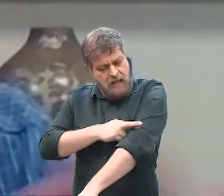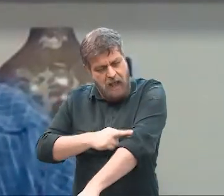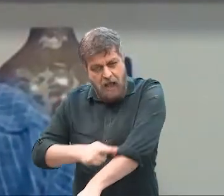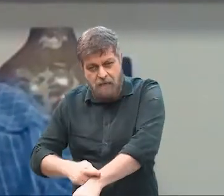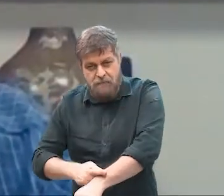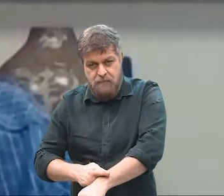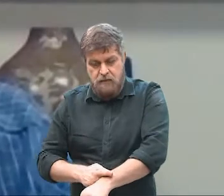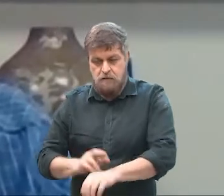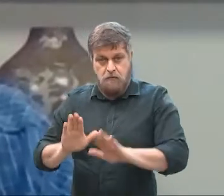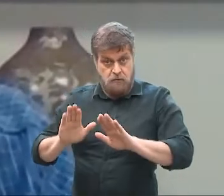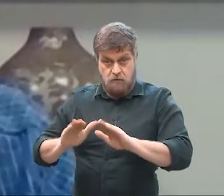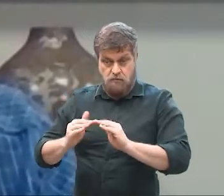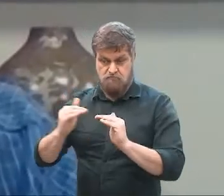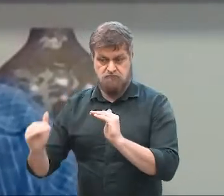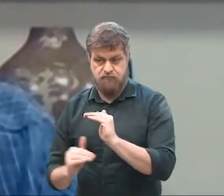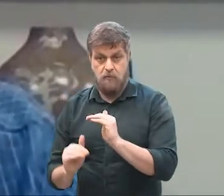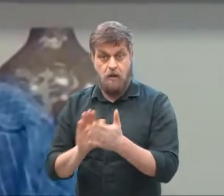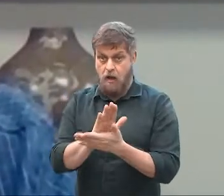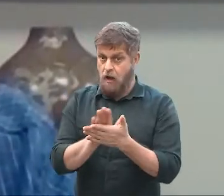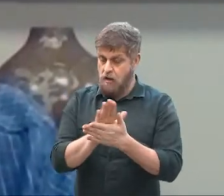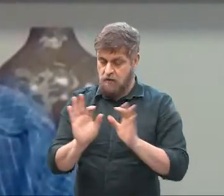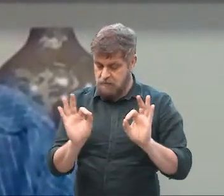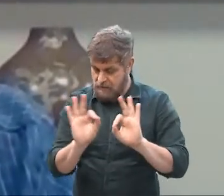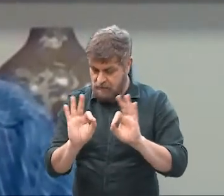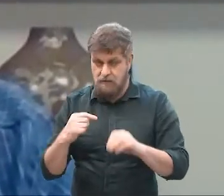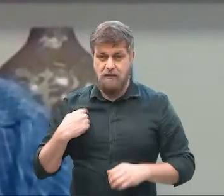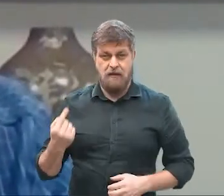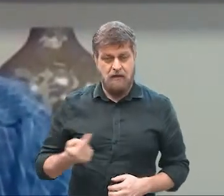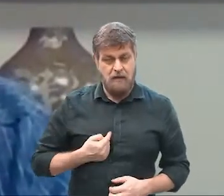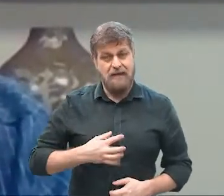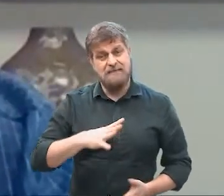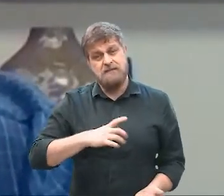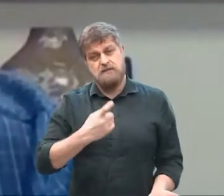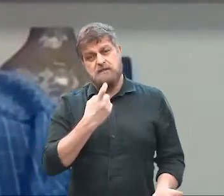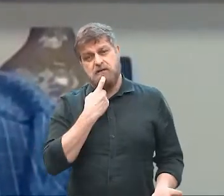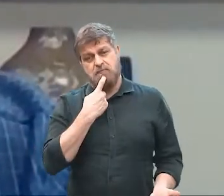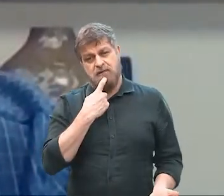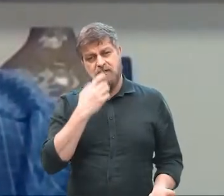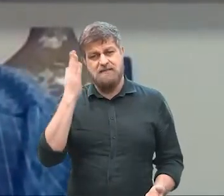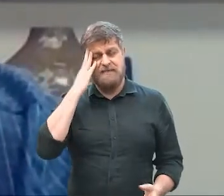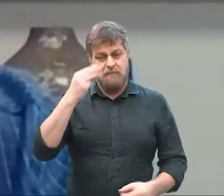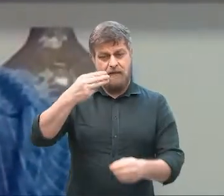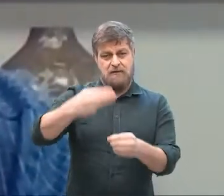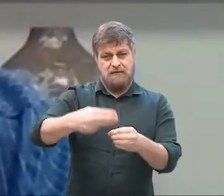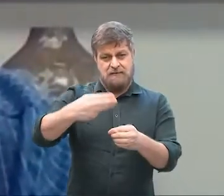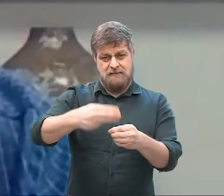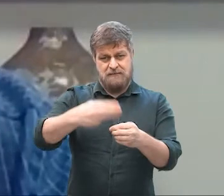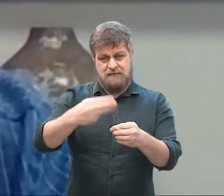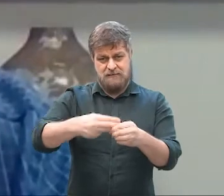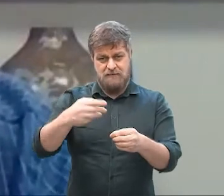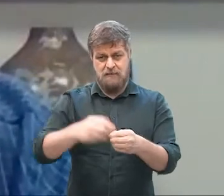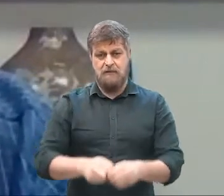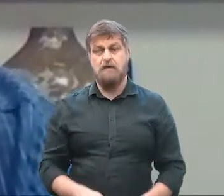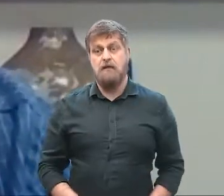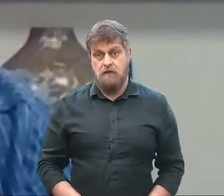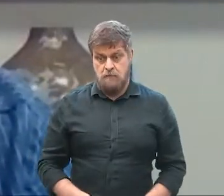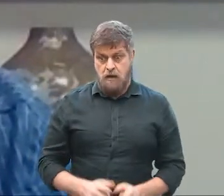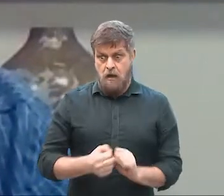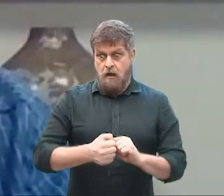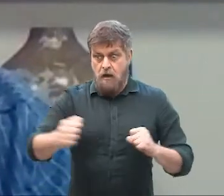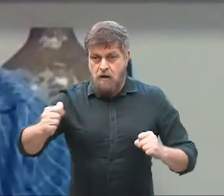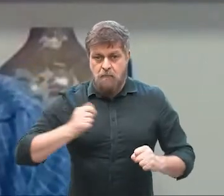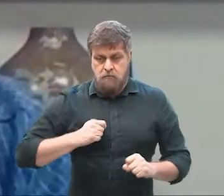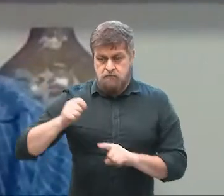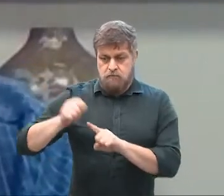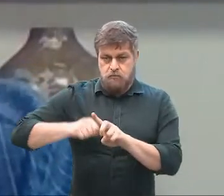sem demérito a tudo isso, que é importante consignar, Campinas é a cidade mais pujante do Brasil nesses